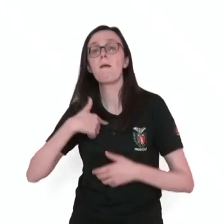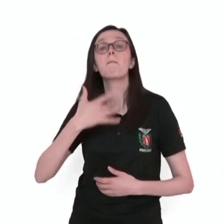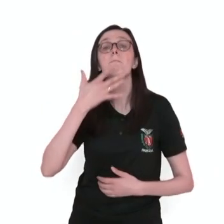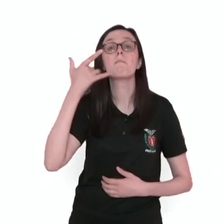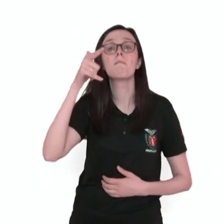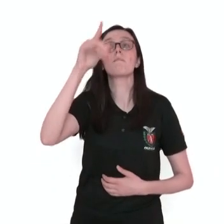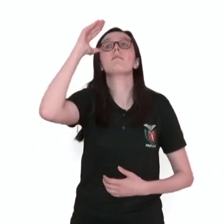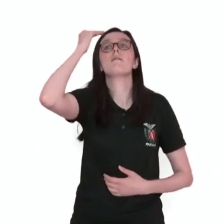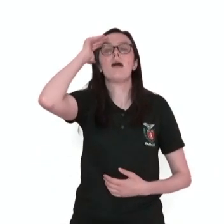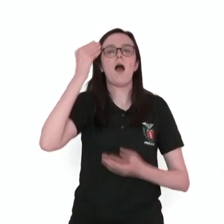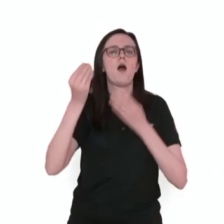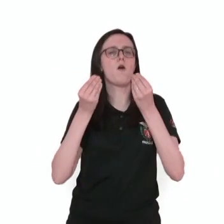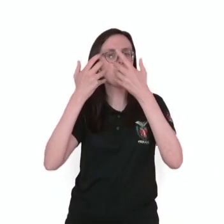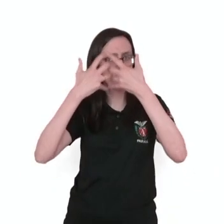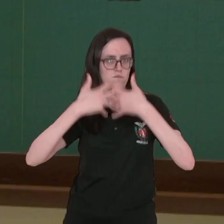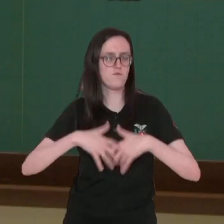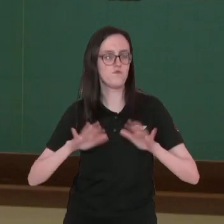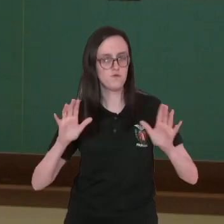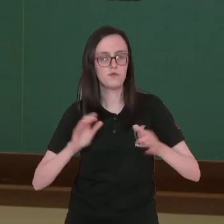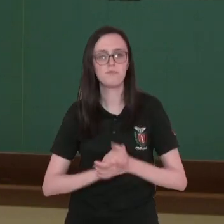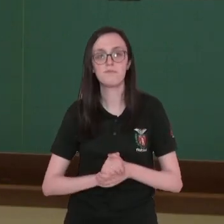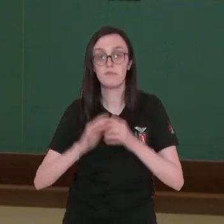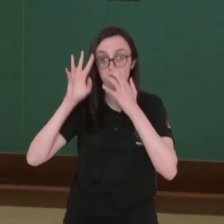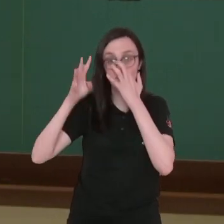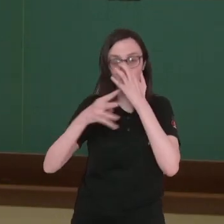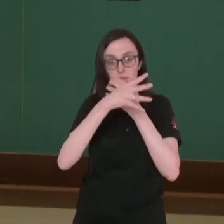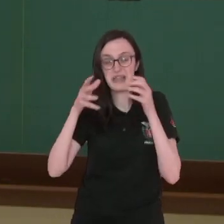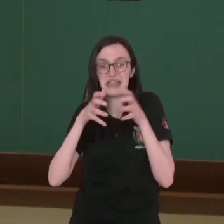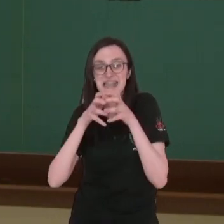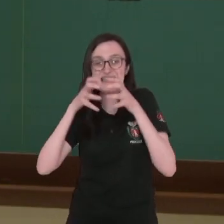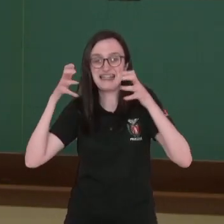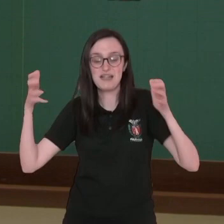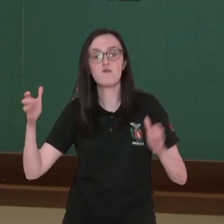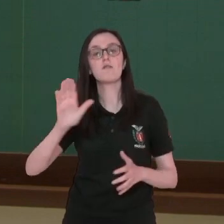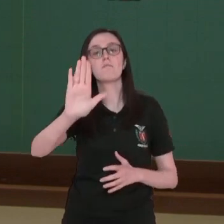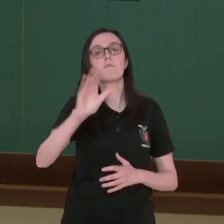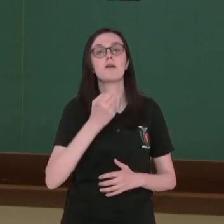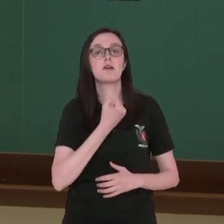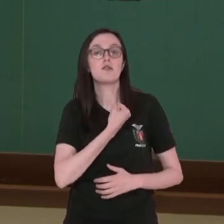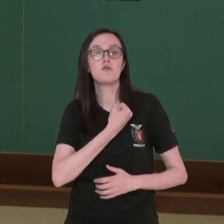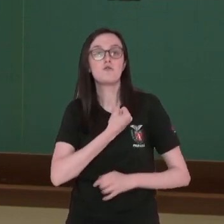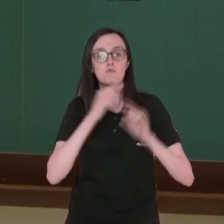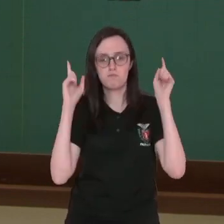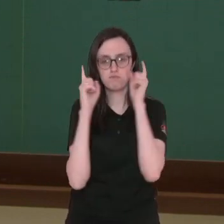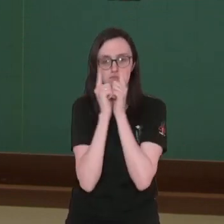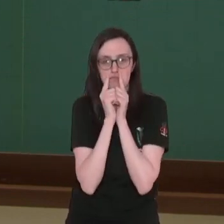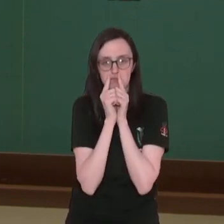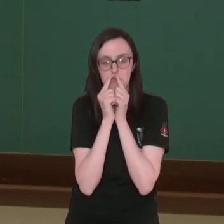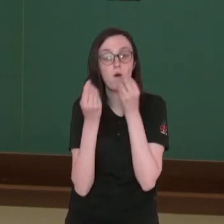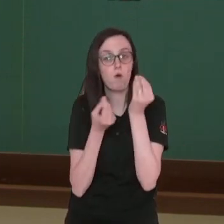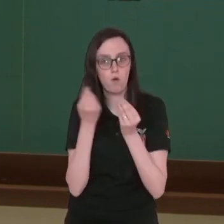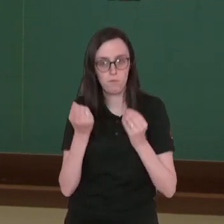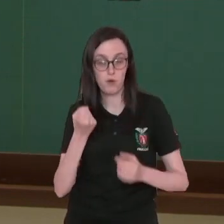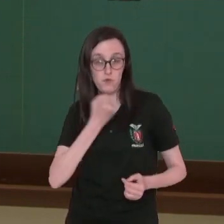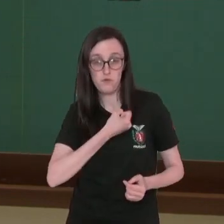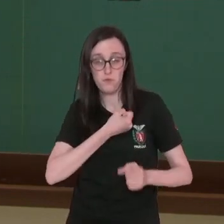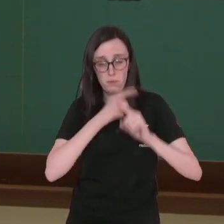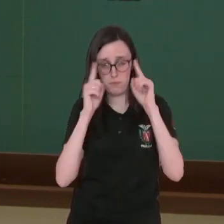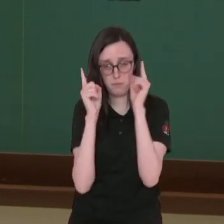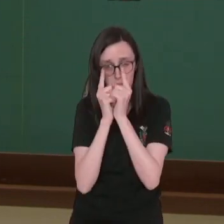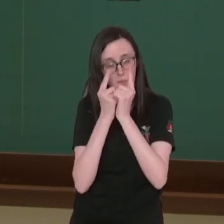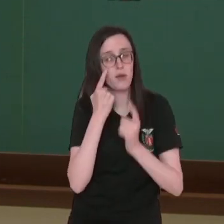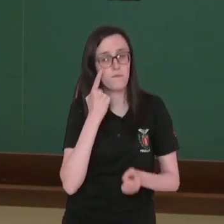saiba trabalhar com os números. Esses são os números grandes. Agora, os números pequenos. Galera, os números pequenos,